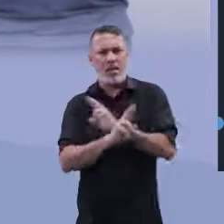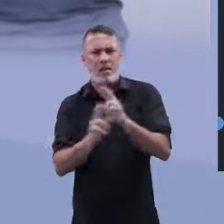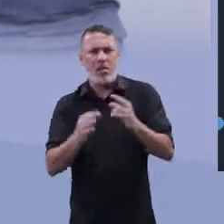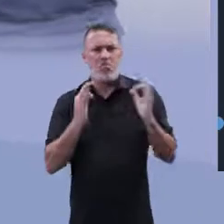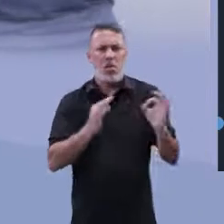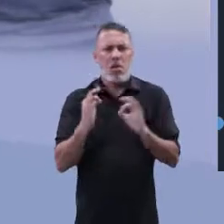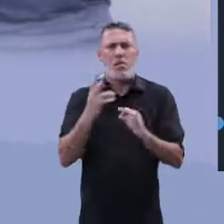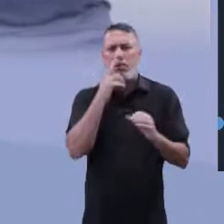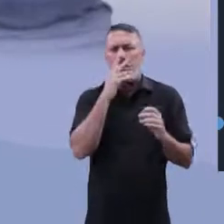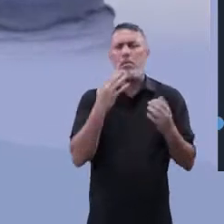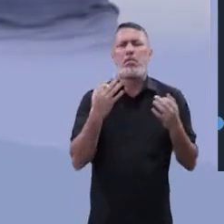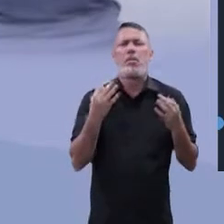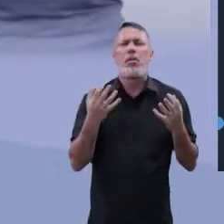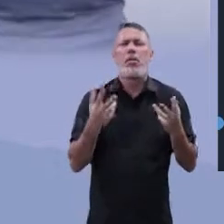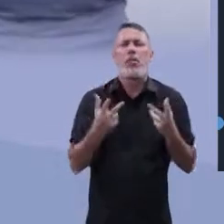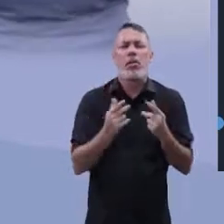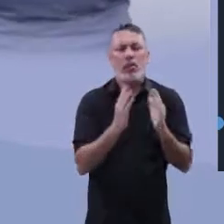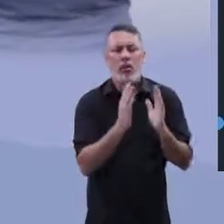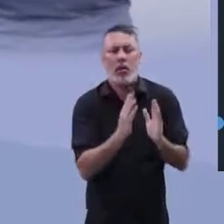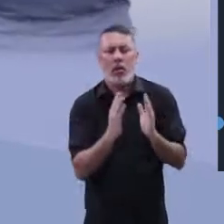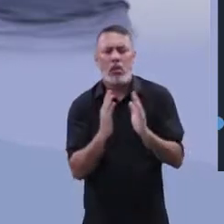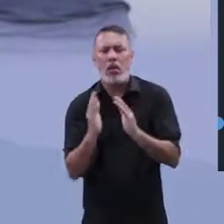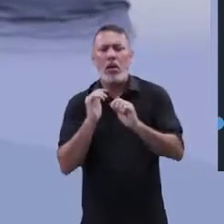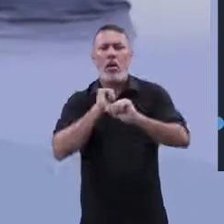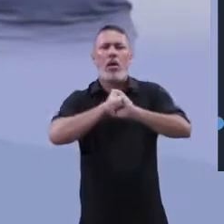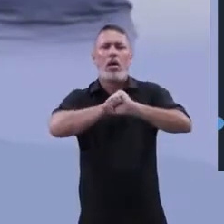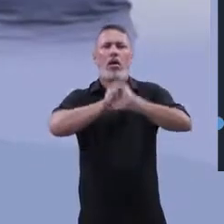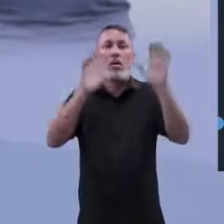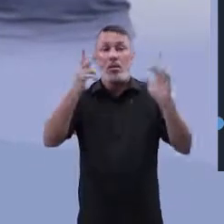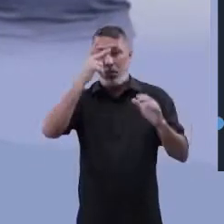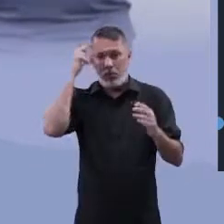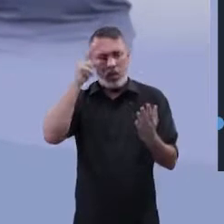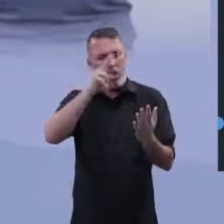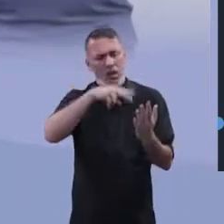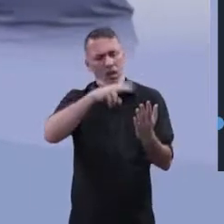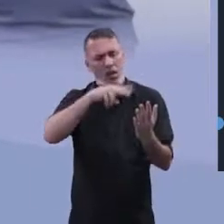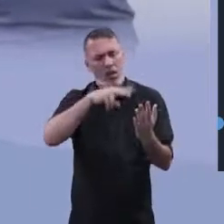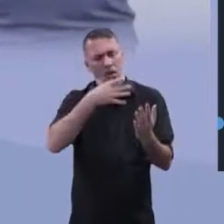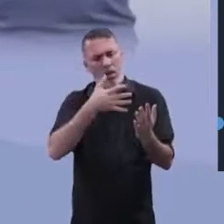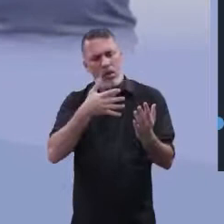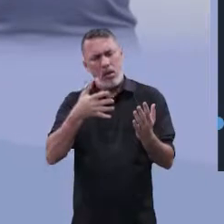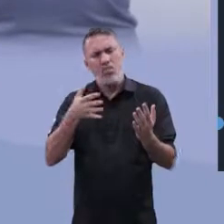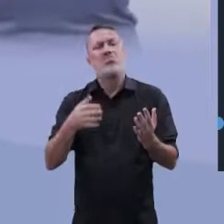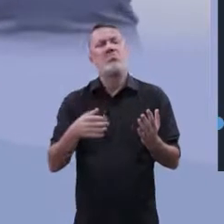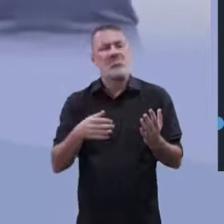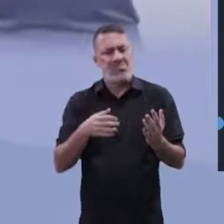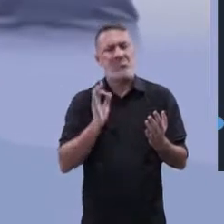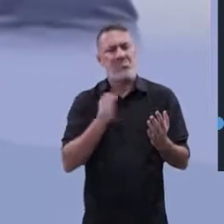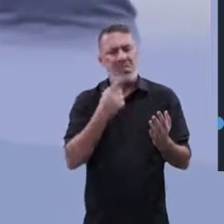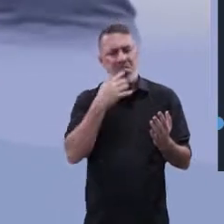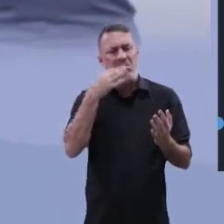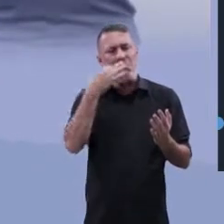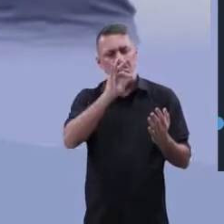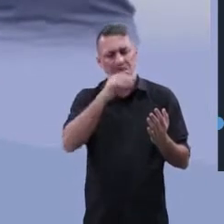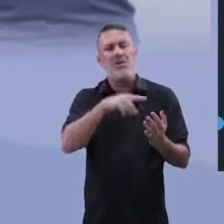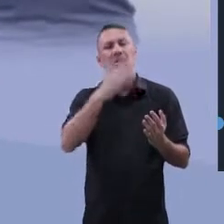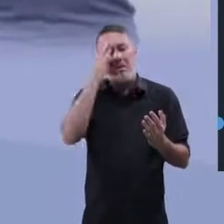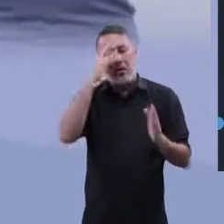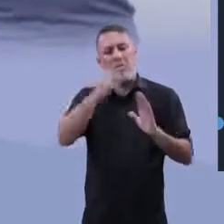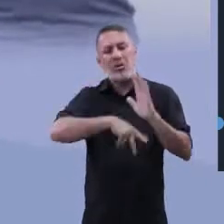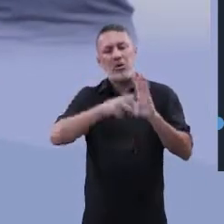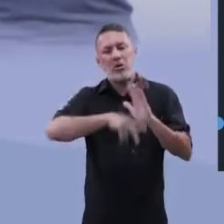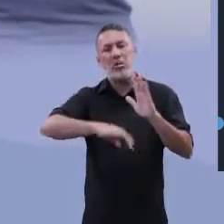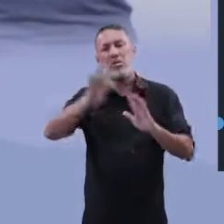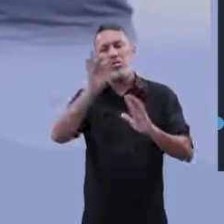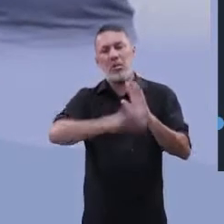relacionadas, ele tem uma organização coerente com o texto. O corretor ele pega, olha, realmente esse aluno ele soube fazer um projeto